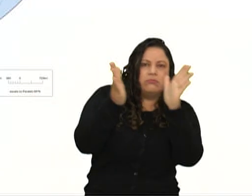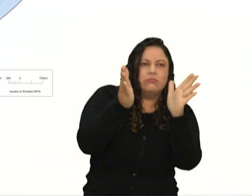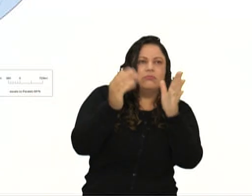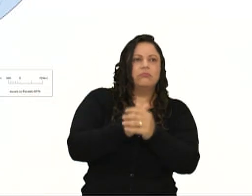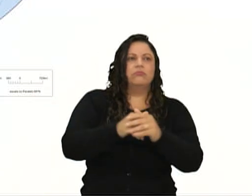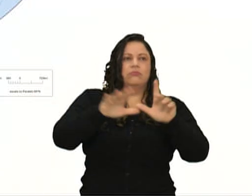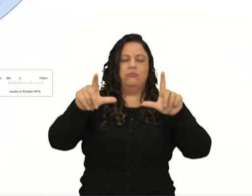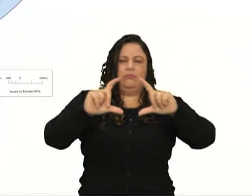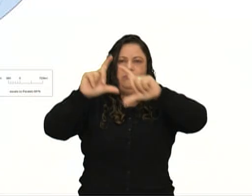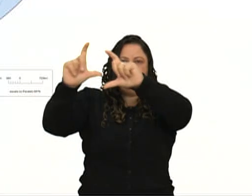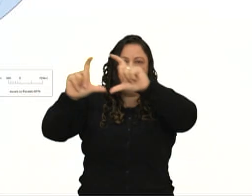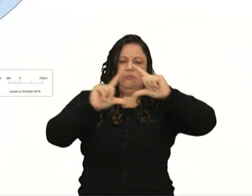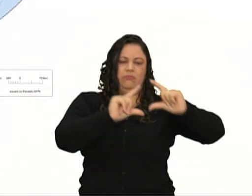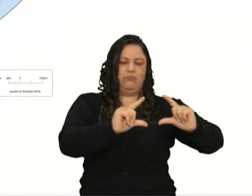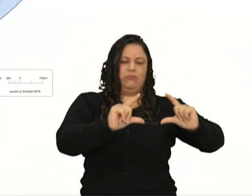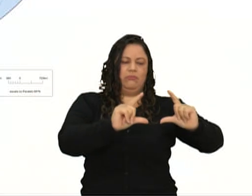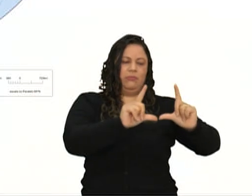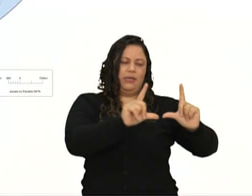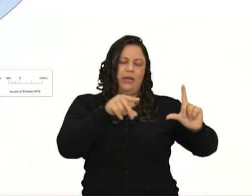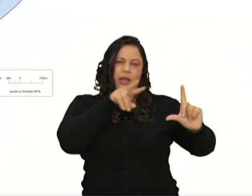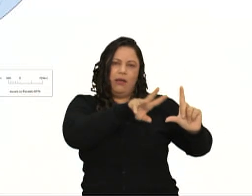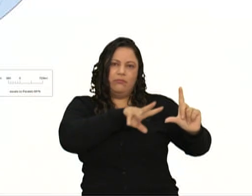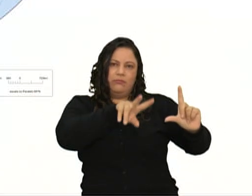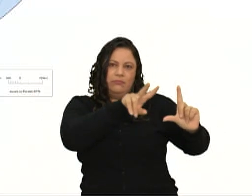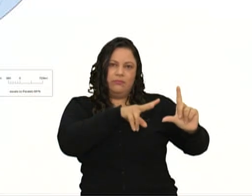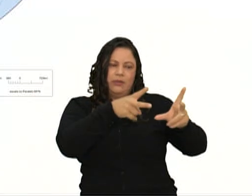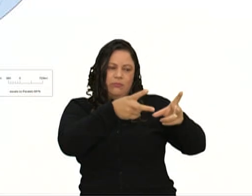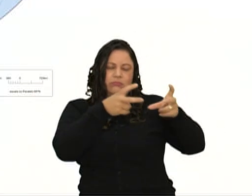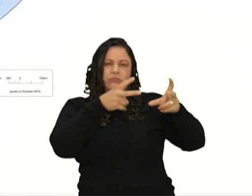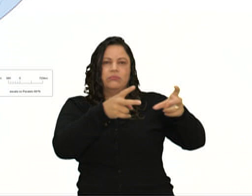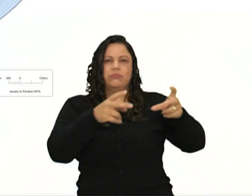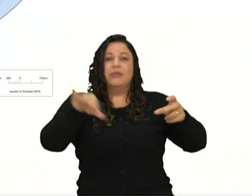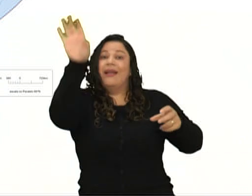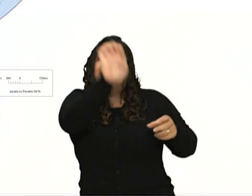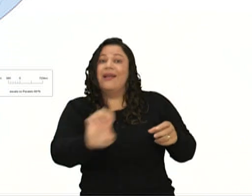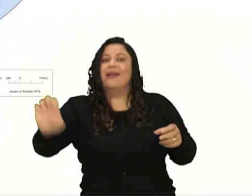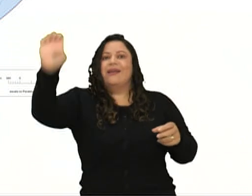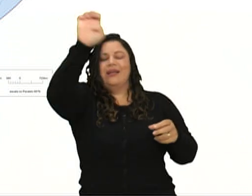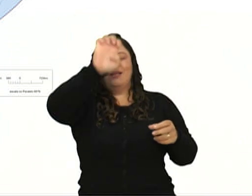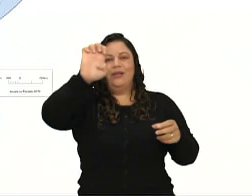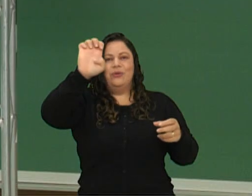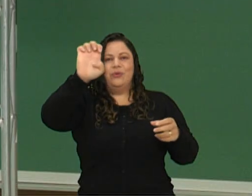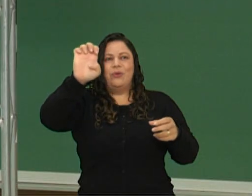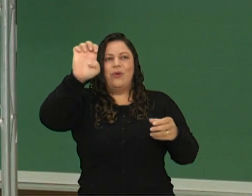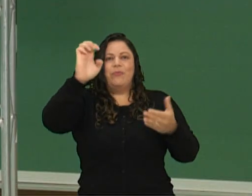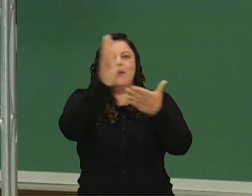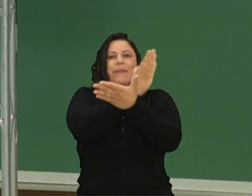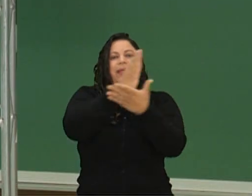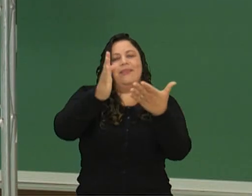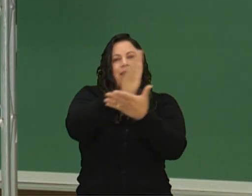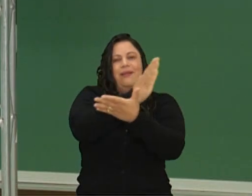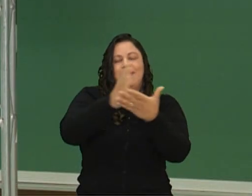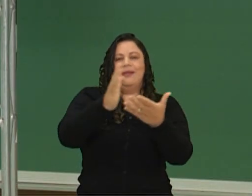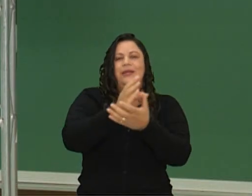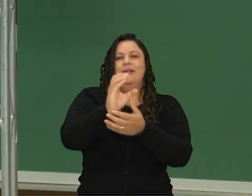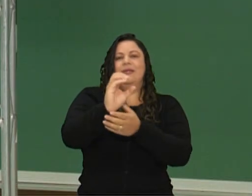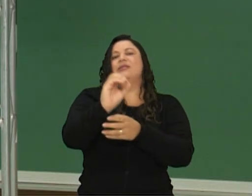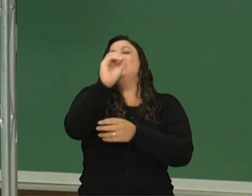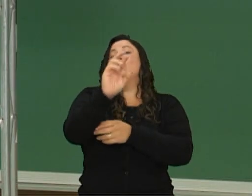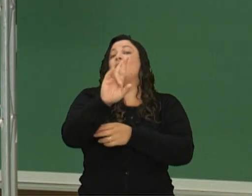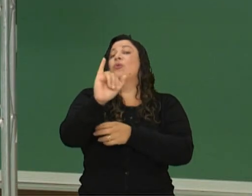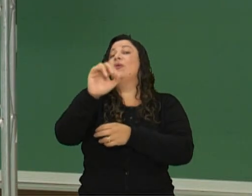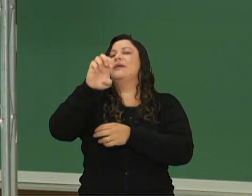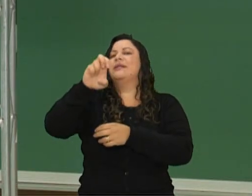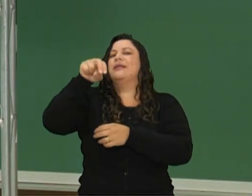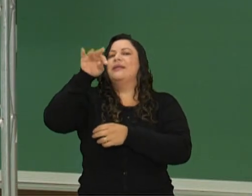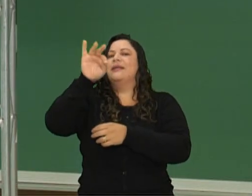que é um recorte dessa região. Aqui é a Europa, a metade oriental, que está para o lado de lá da Europa,